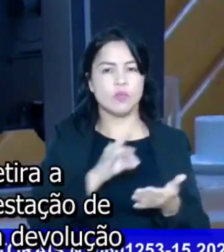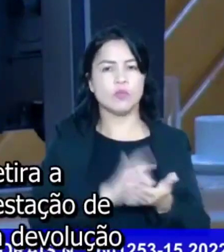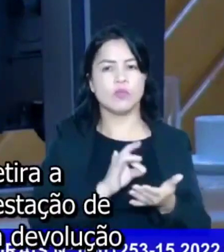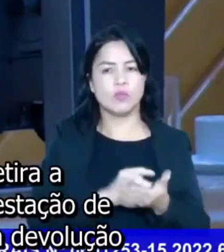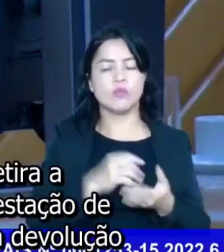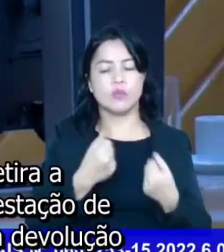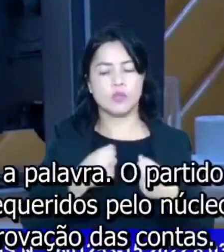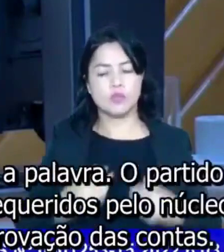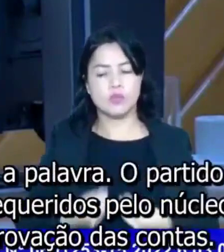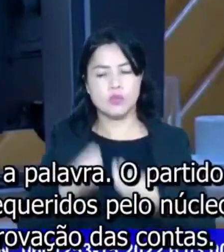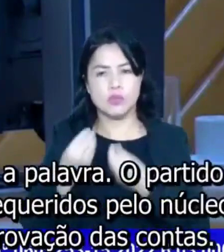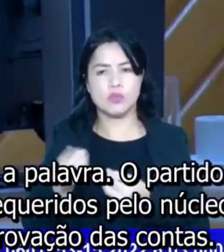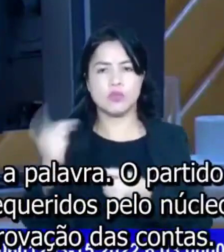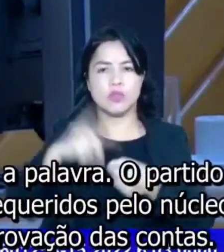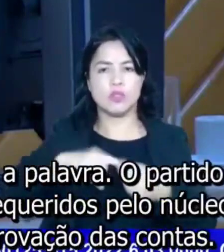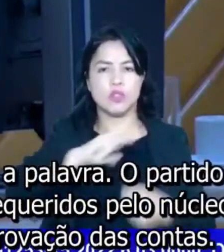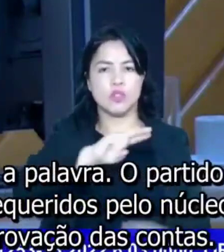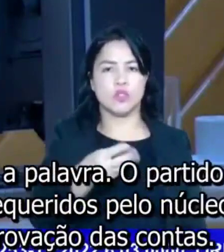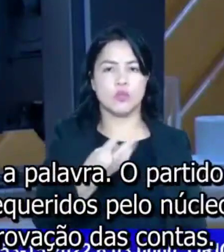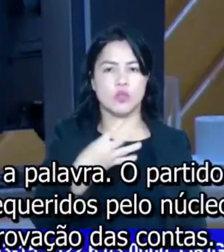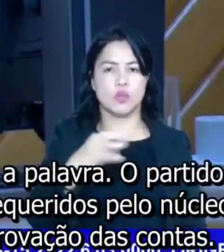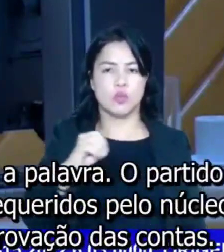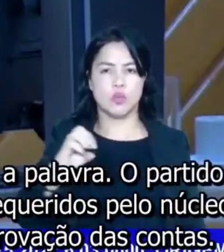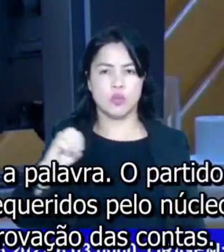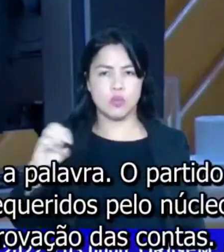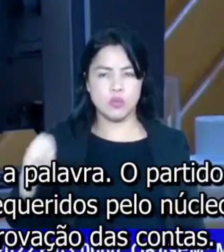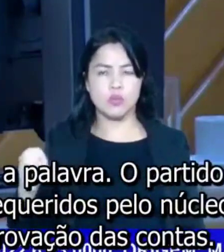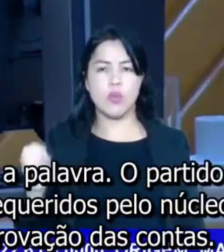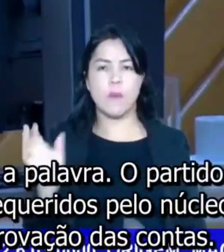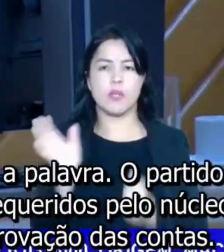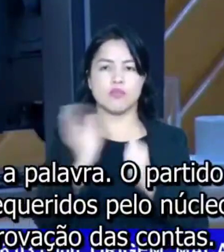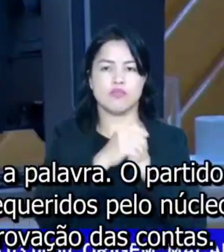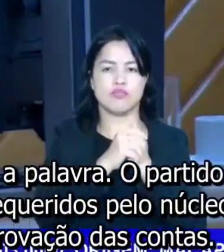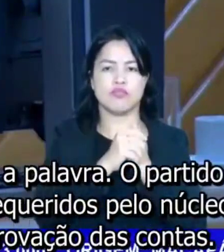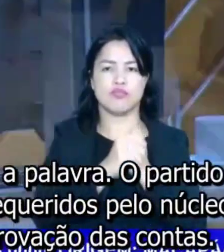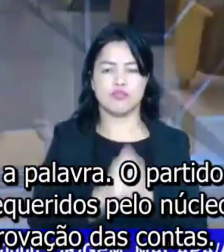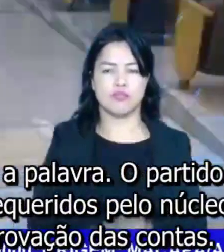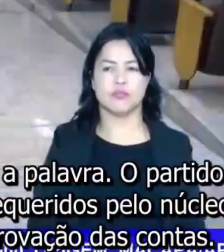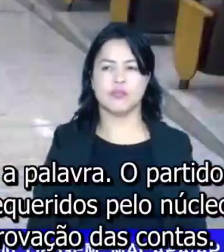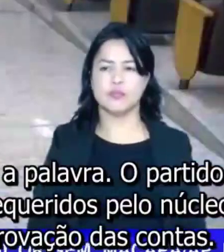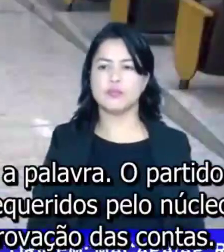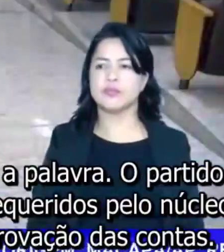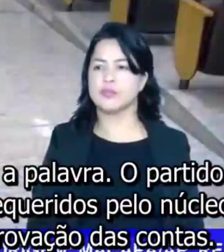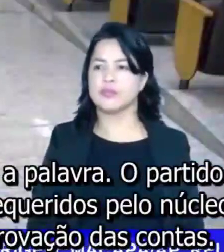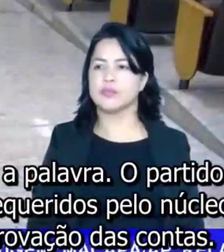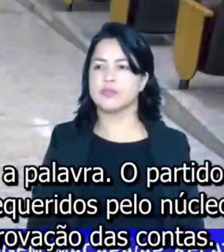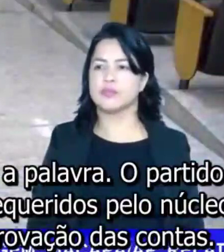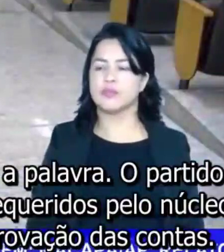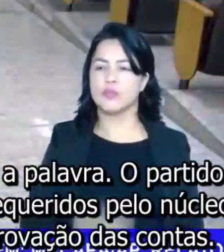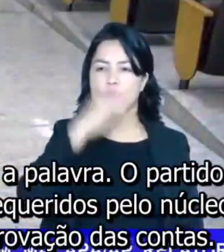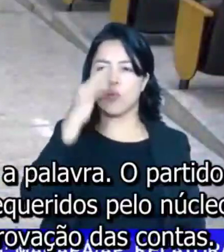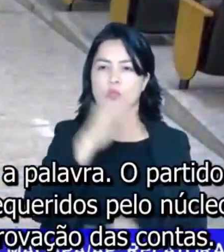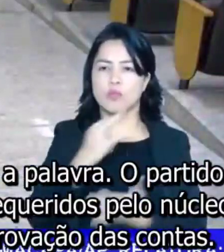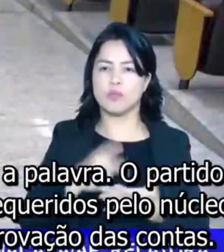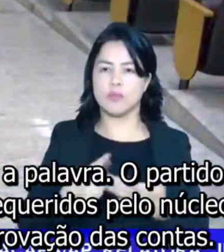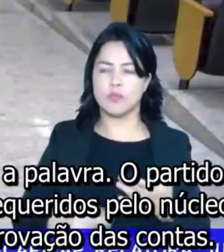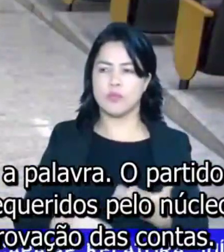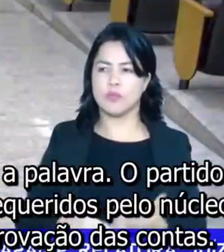e a devolução dos R$ 2.400 identificados como omissos. A relatora, com a palavra.